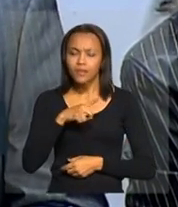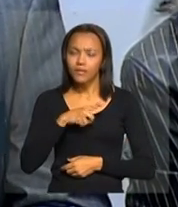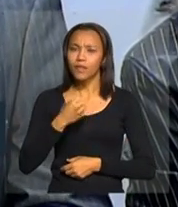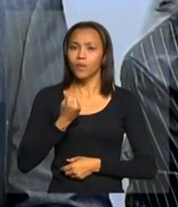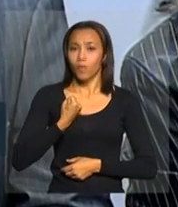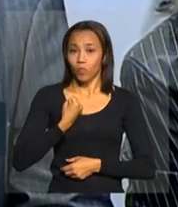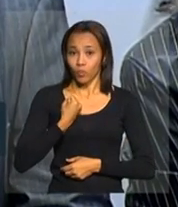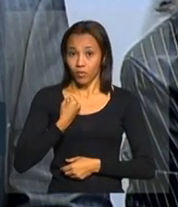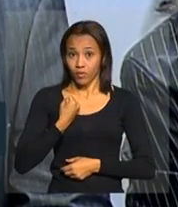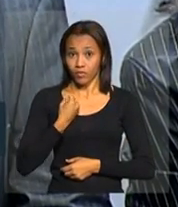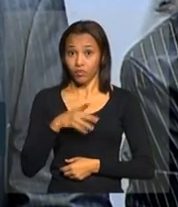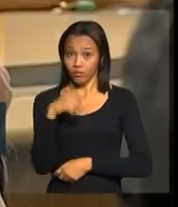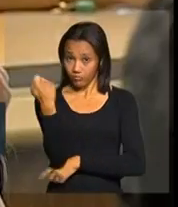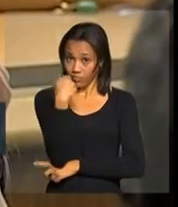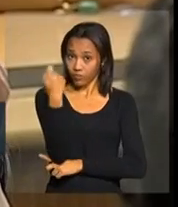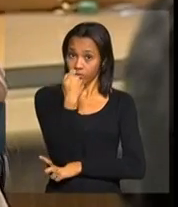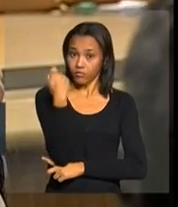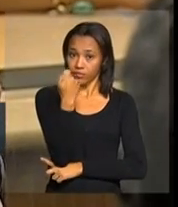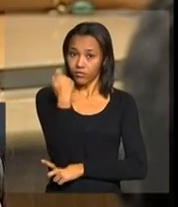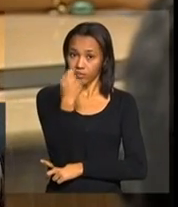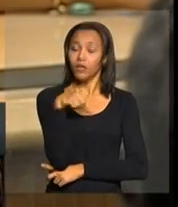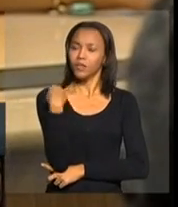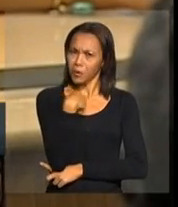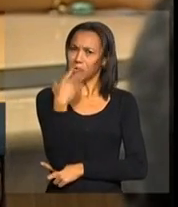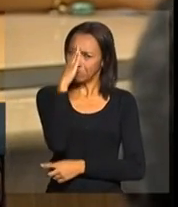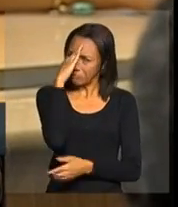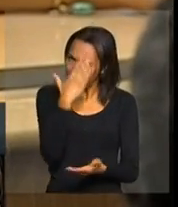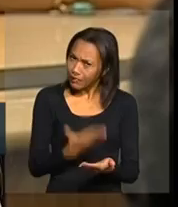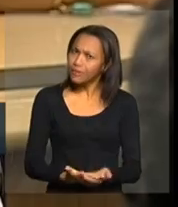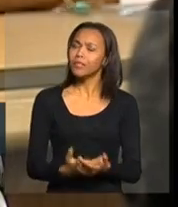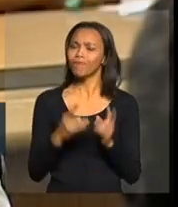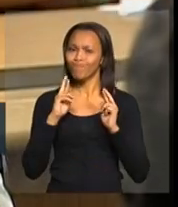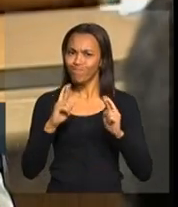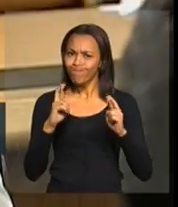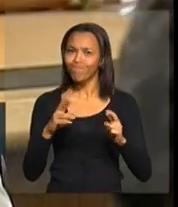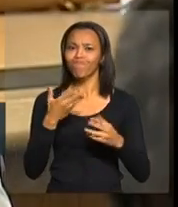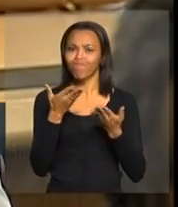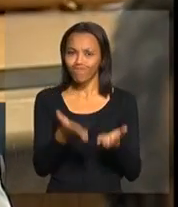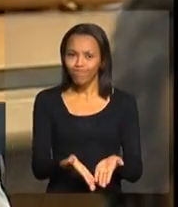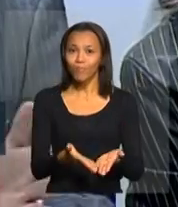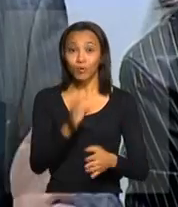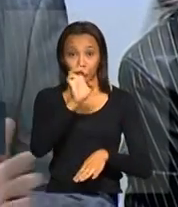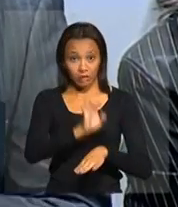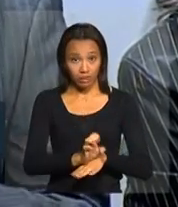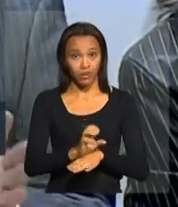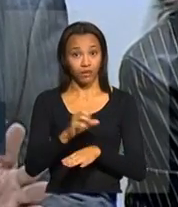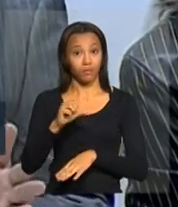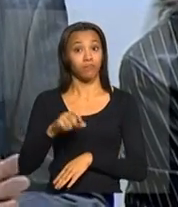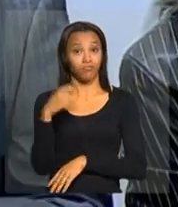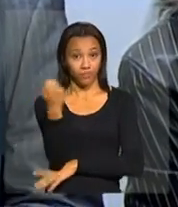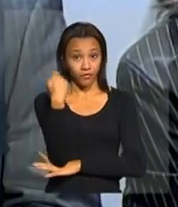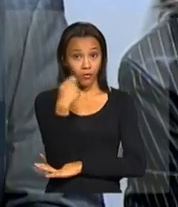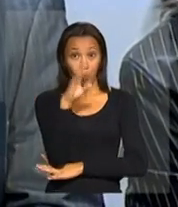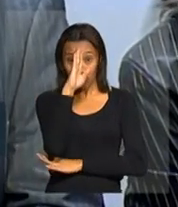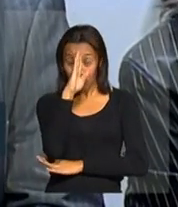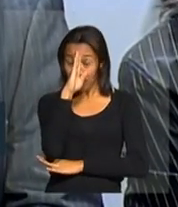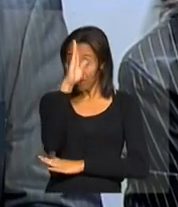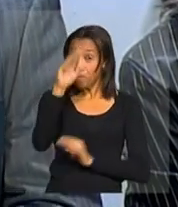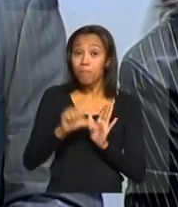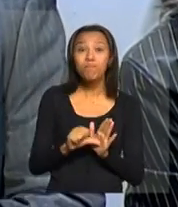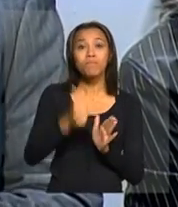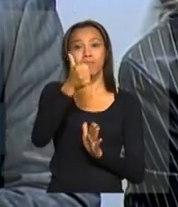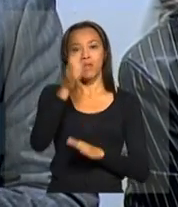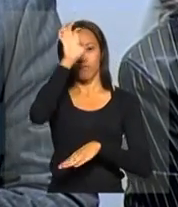aumento no estado do Rio Grande do Sul, e nós apostamos muito, o estado do Rio Grande do Sul foi pioneiro no transplante de pulmão no nosso